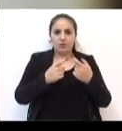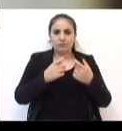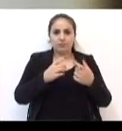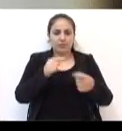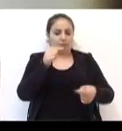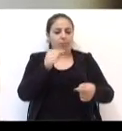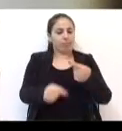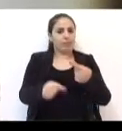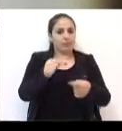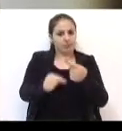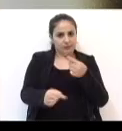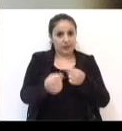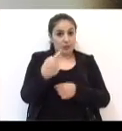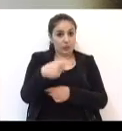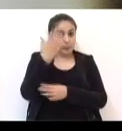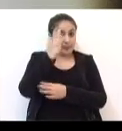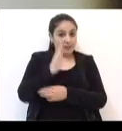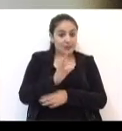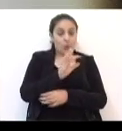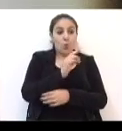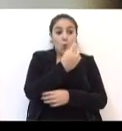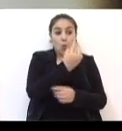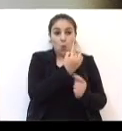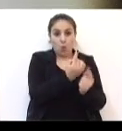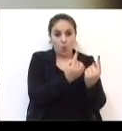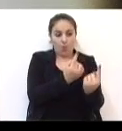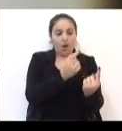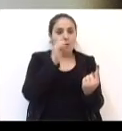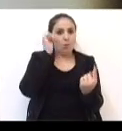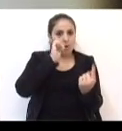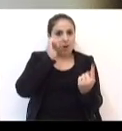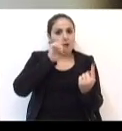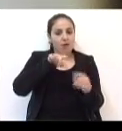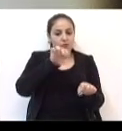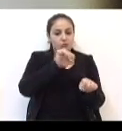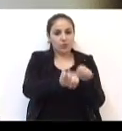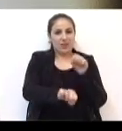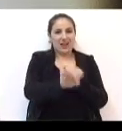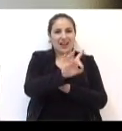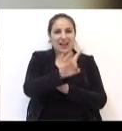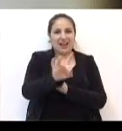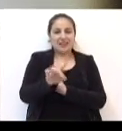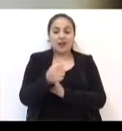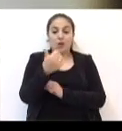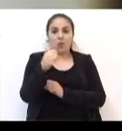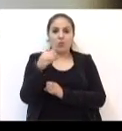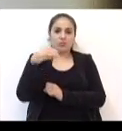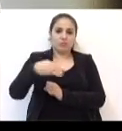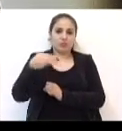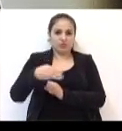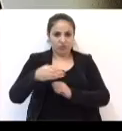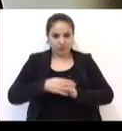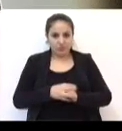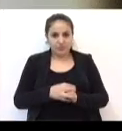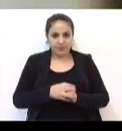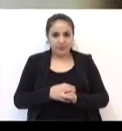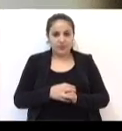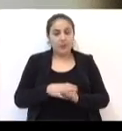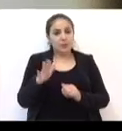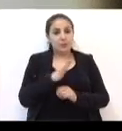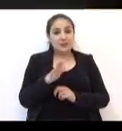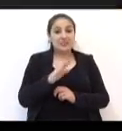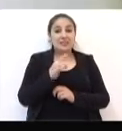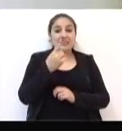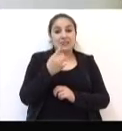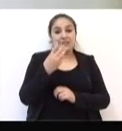coerção. No Brasil, uma mulher é estuprada a cada 11 minutos, uma média de 130 casos todos